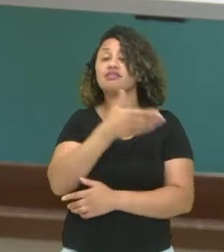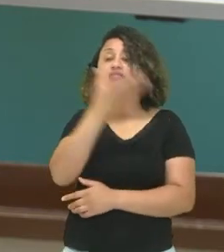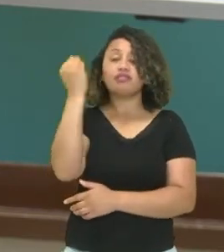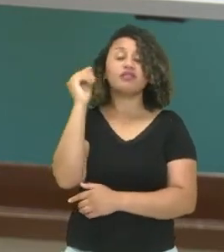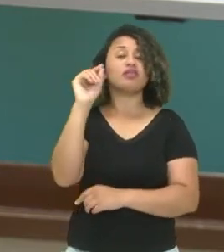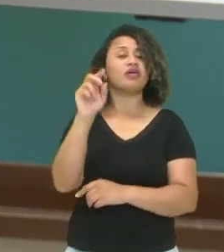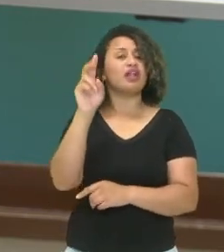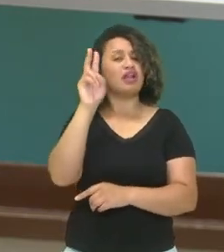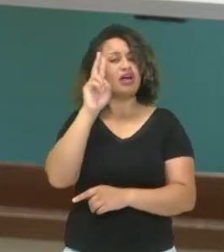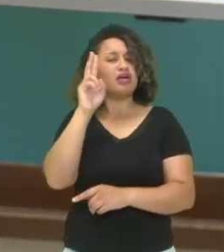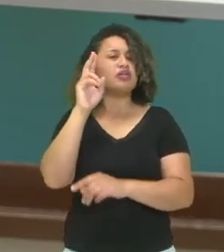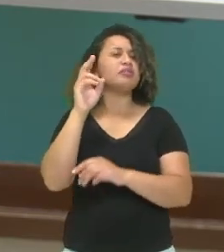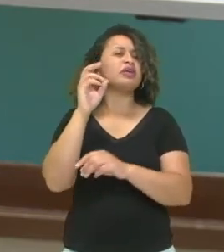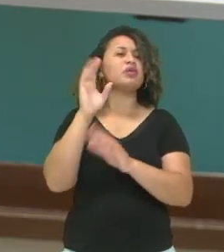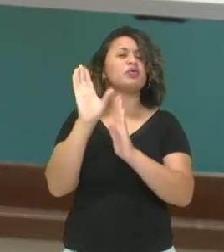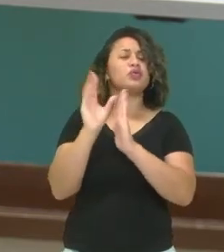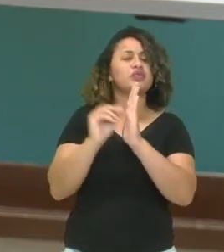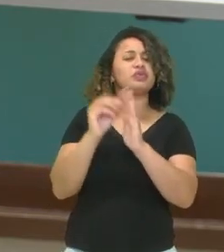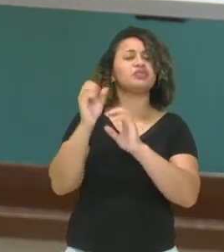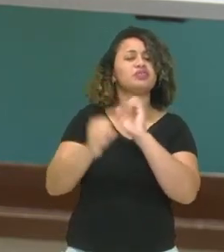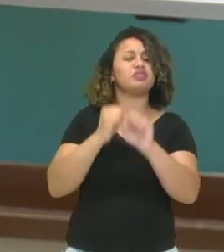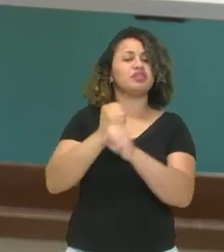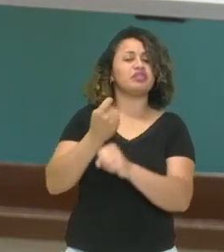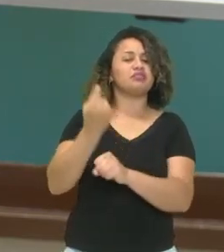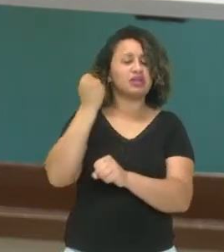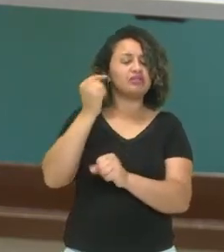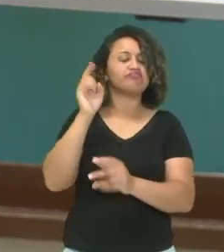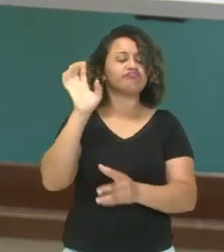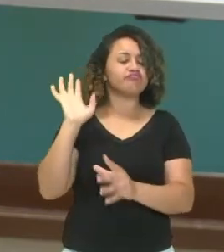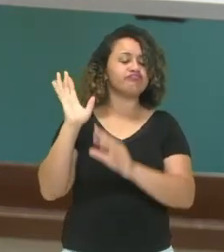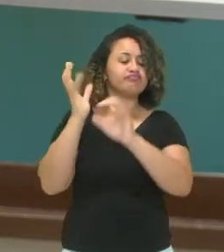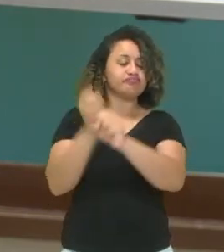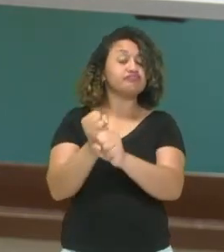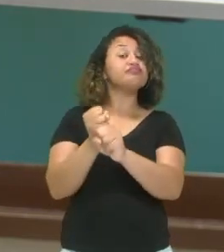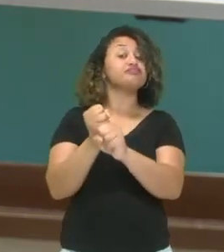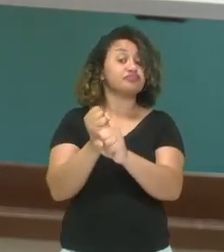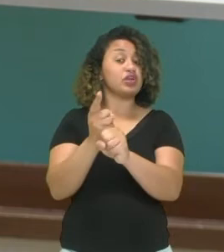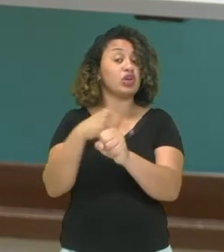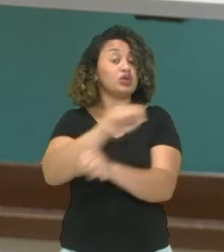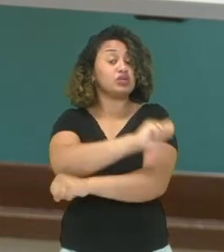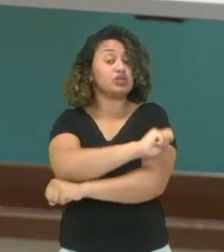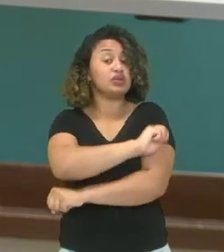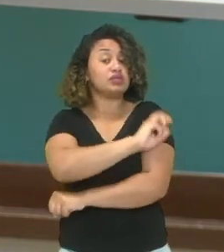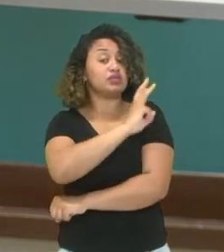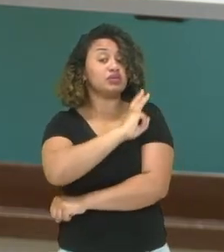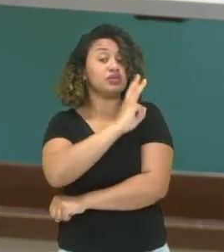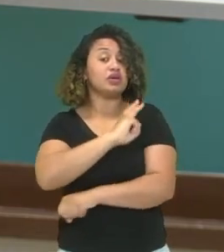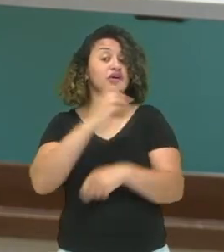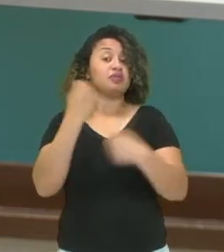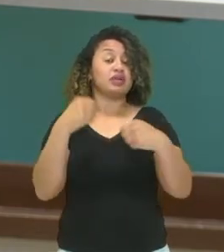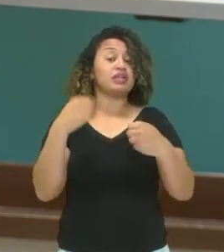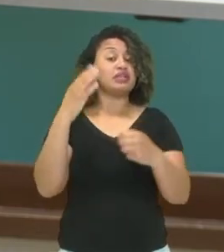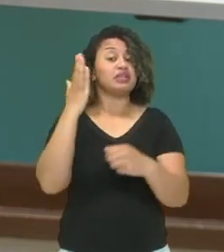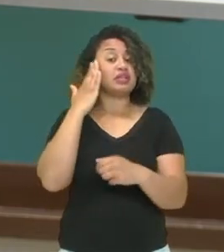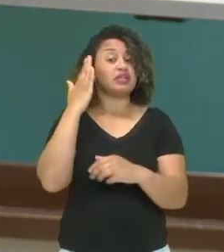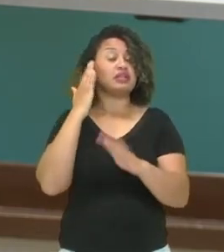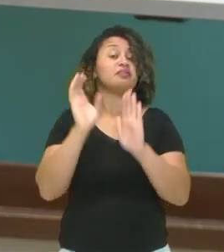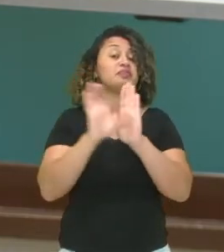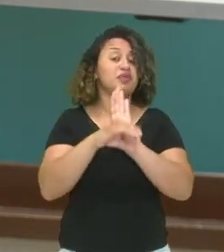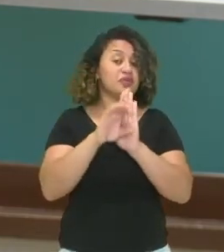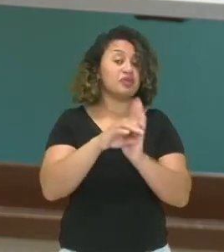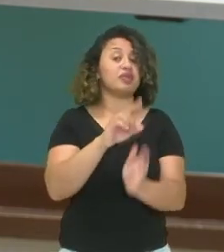ano passado, revise, porque é terceiranista, o pessoal do terceirão precisa saber esses conceitos, do primeiro, segundo e